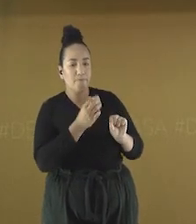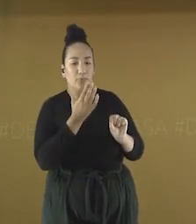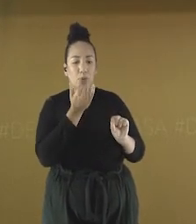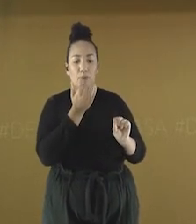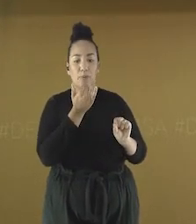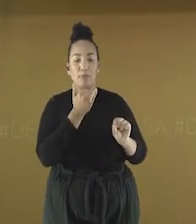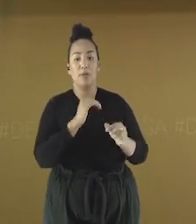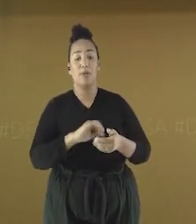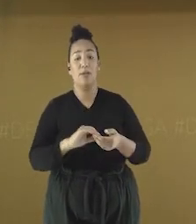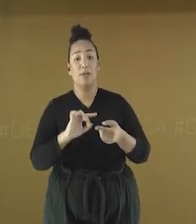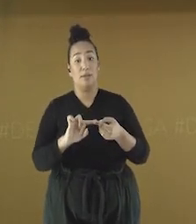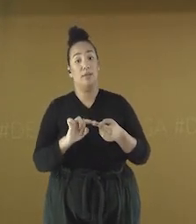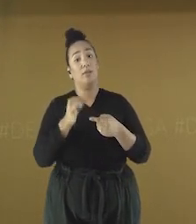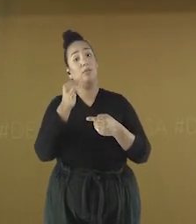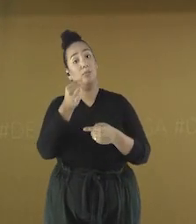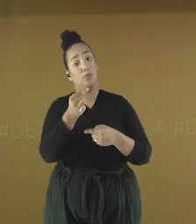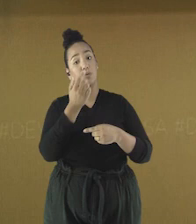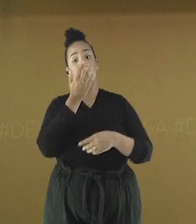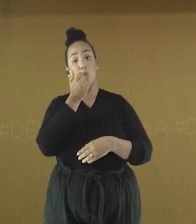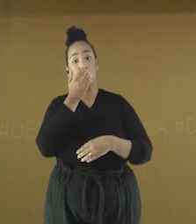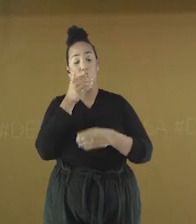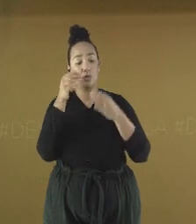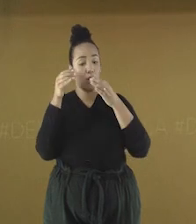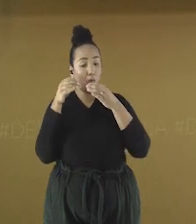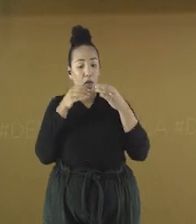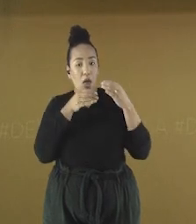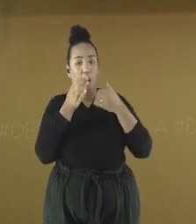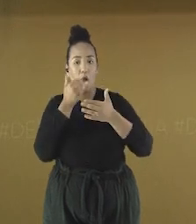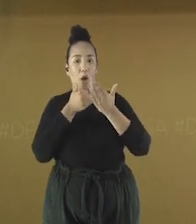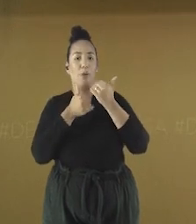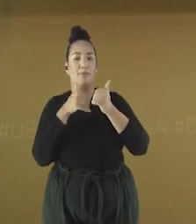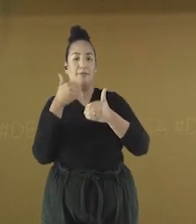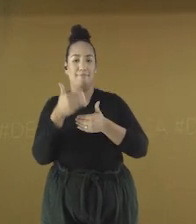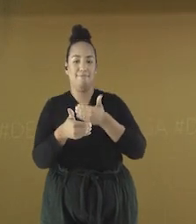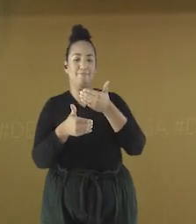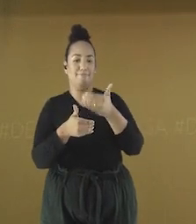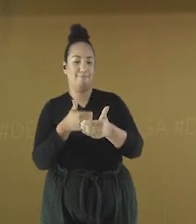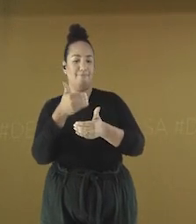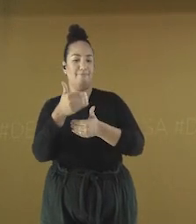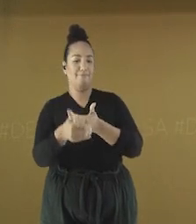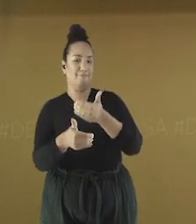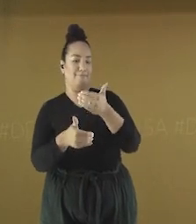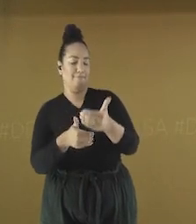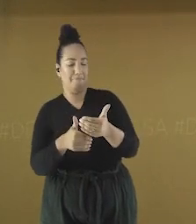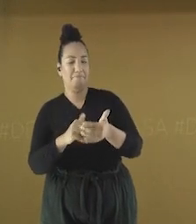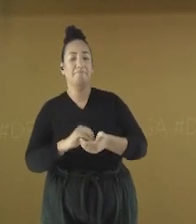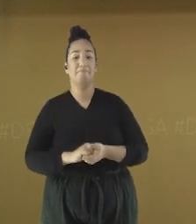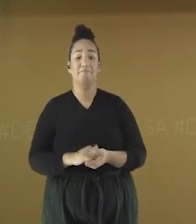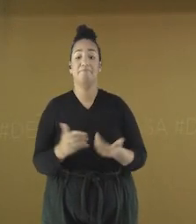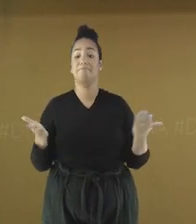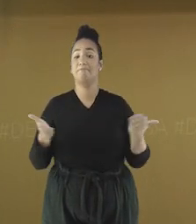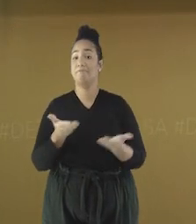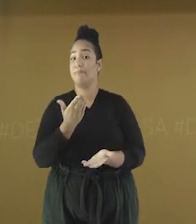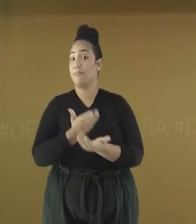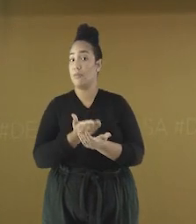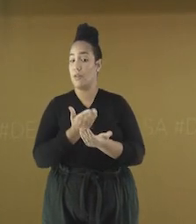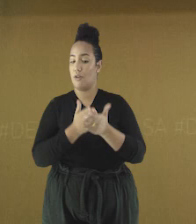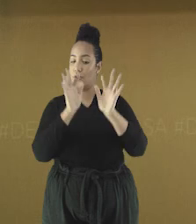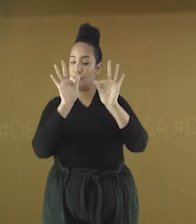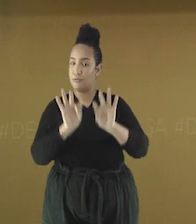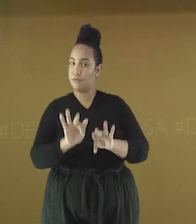Depois, ele começou a comer sanduíches entre as refeições. E assim por diante. E a nossa aula está chegando ao